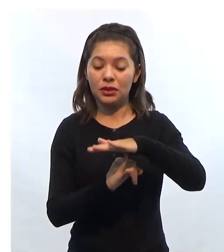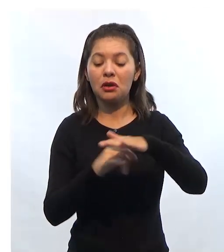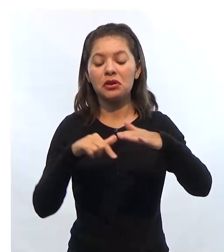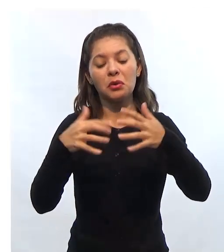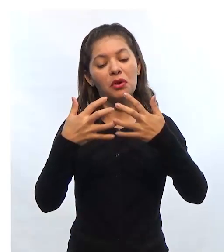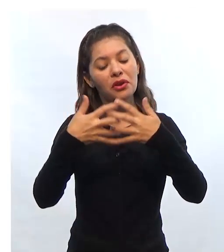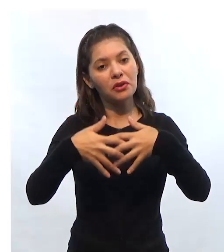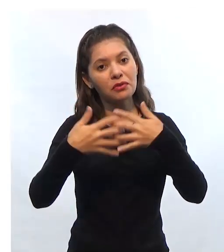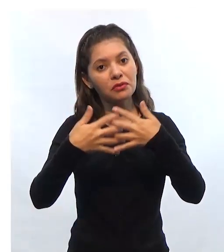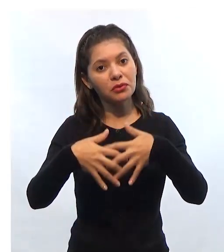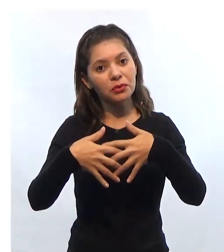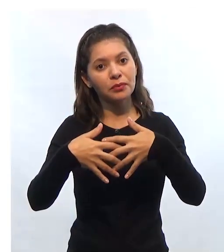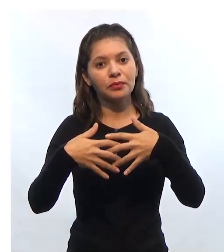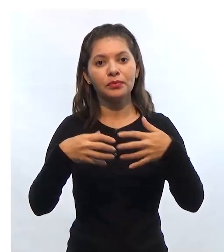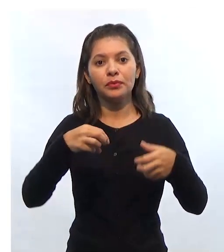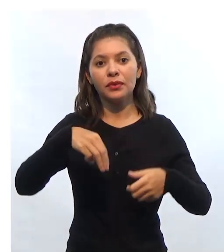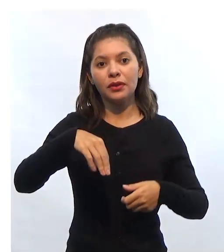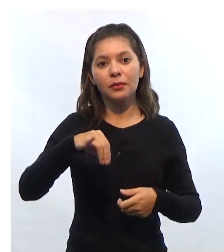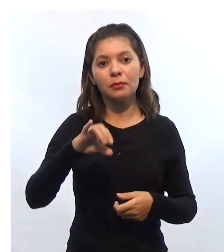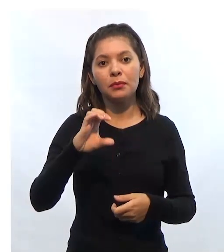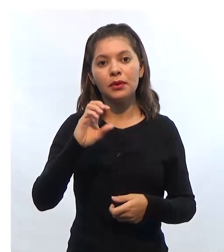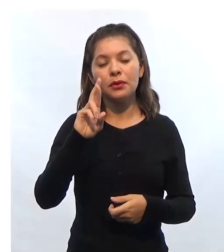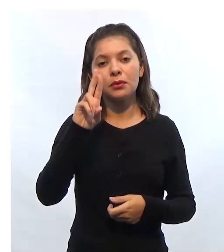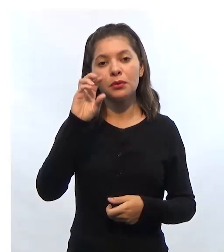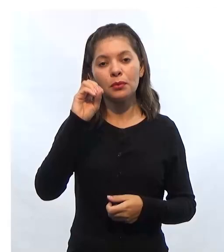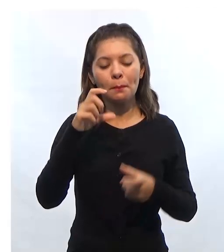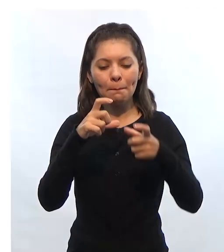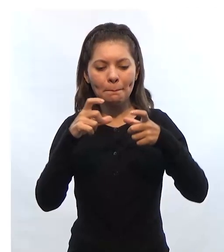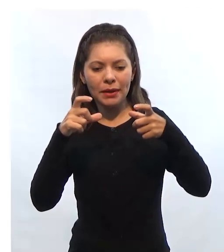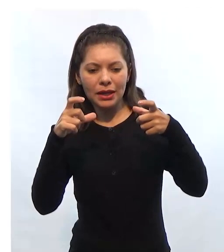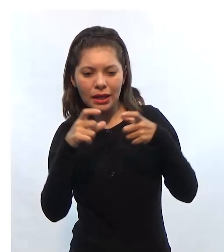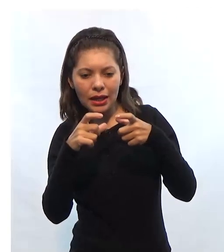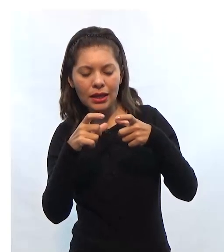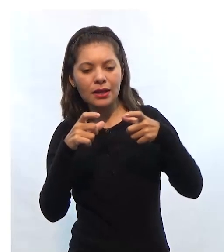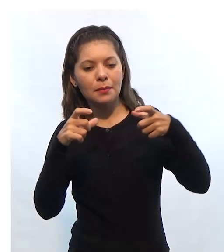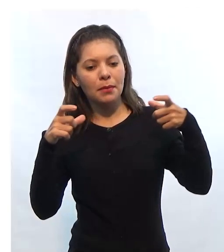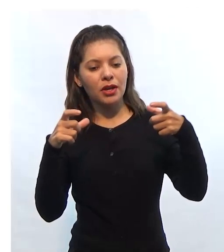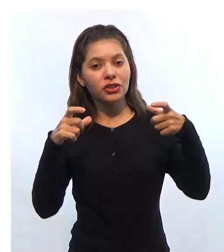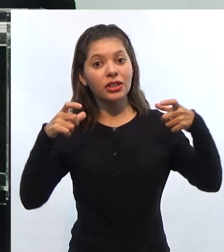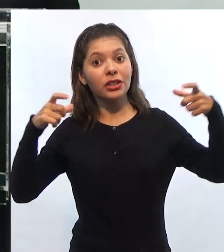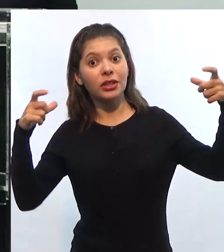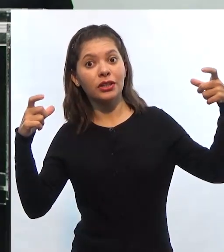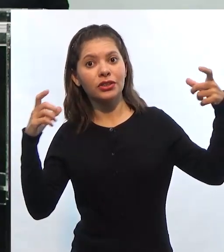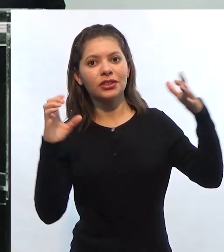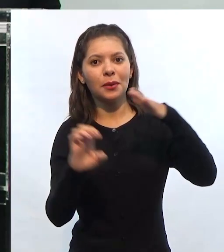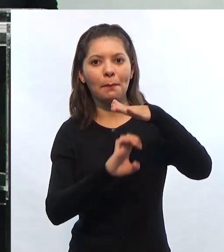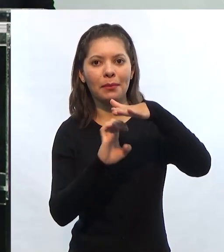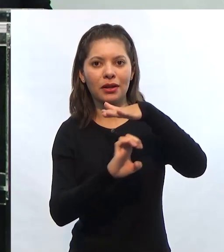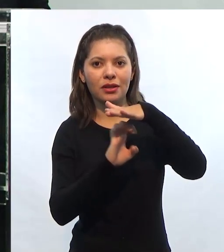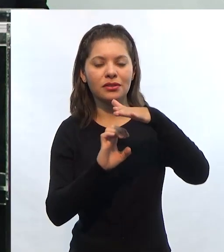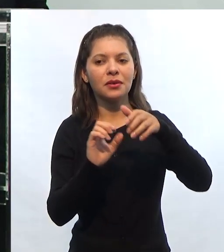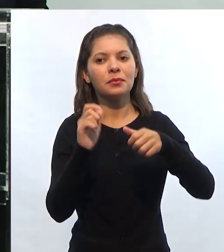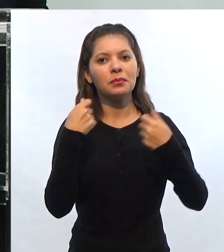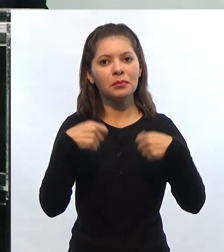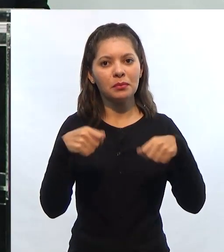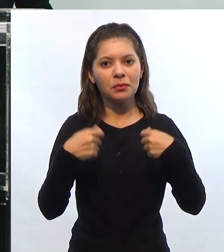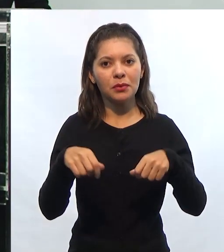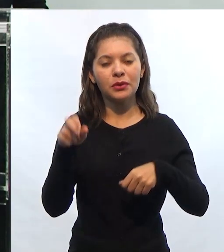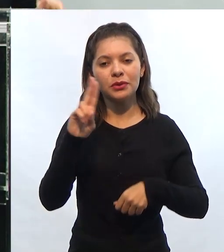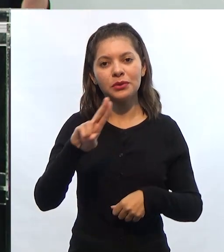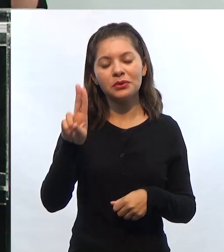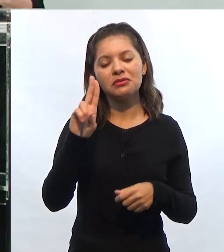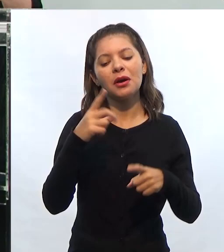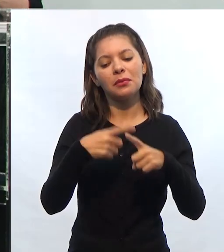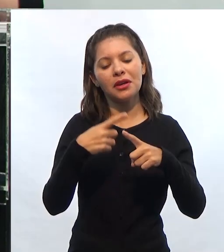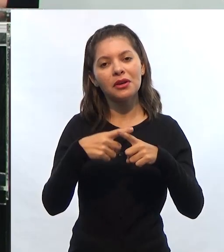IFRO, fundações, micro, pequenas, médias, grandes. Então, todo tipo de empresa pode se utilizar do marketing, porque ele